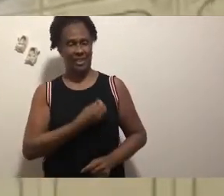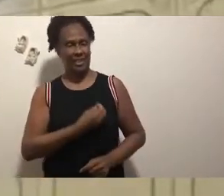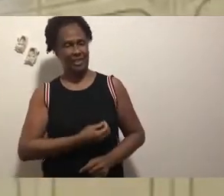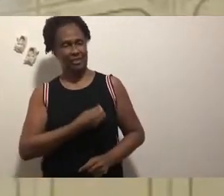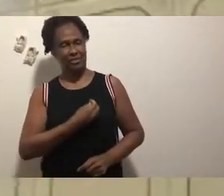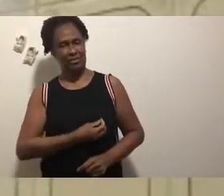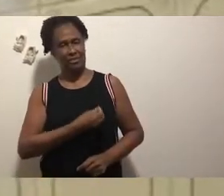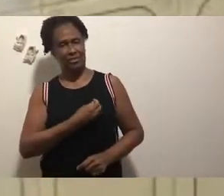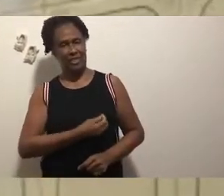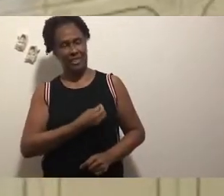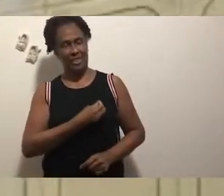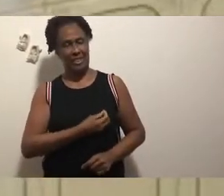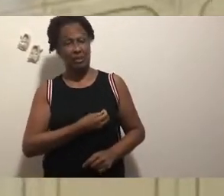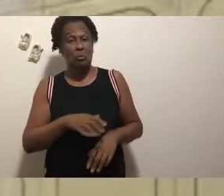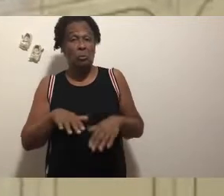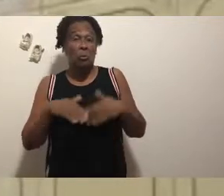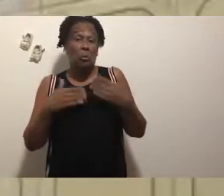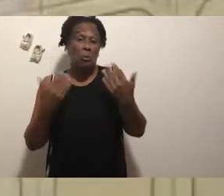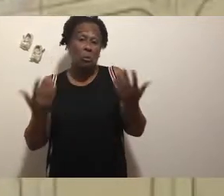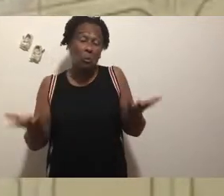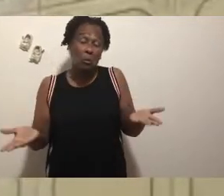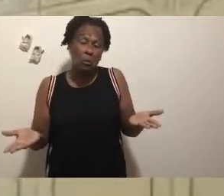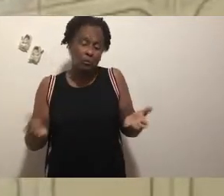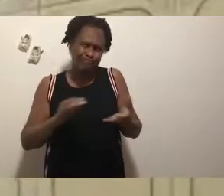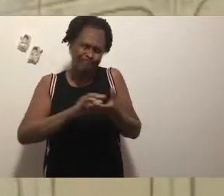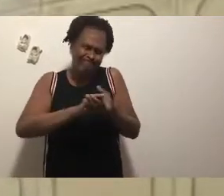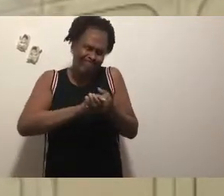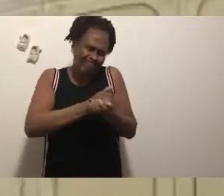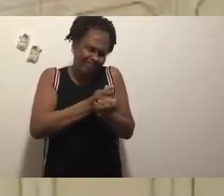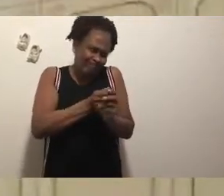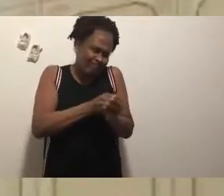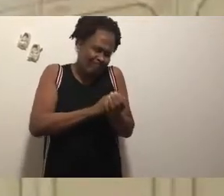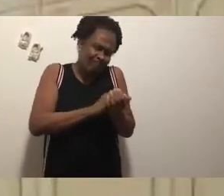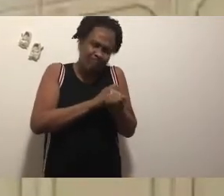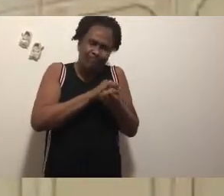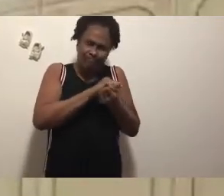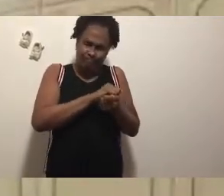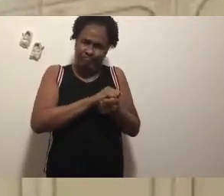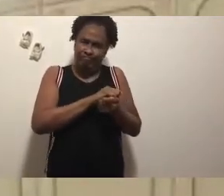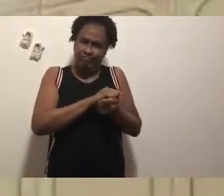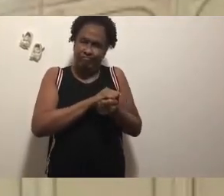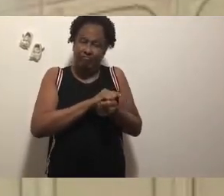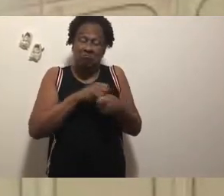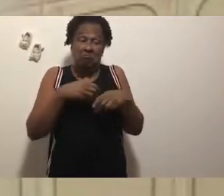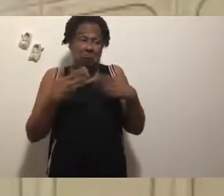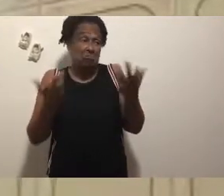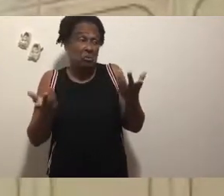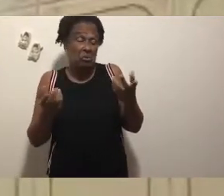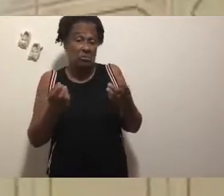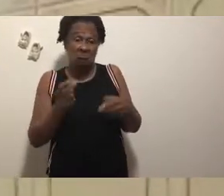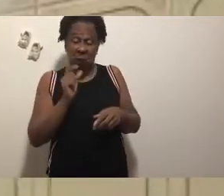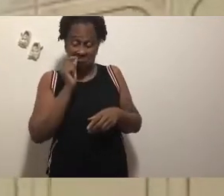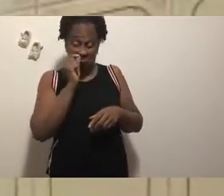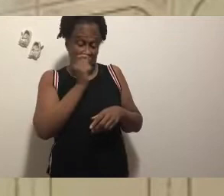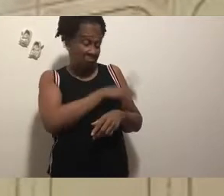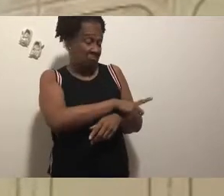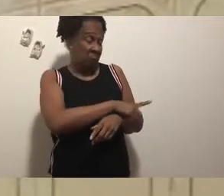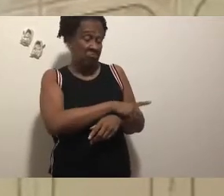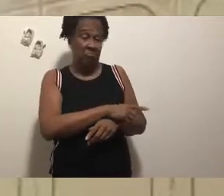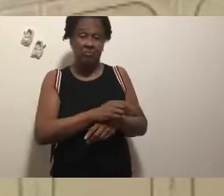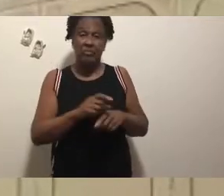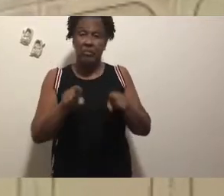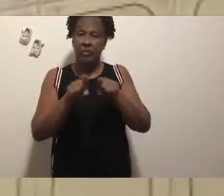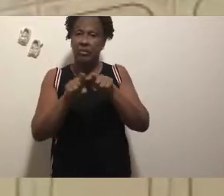viver ou ser destruída em suas mãos, ou até ignorada, como o ancião da